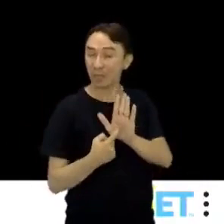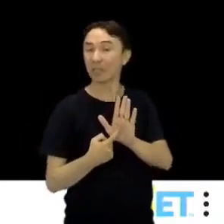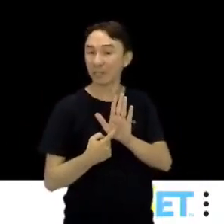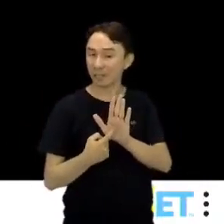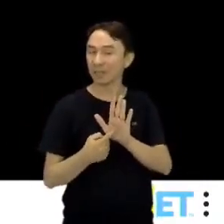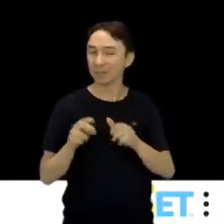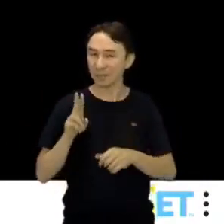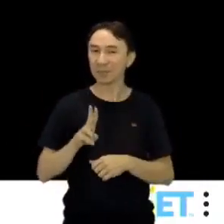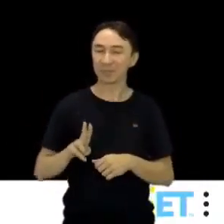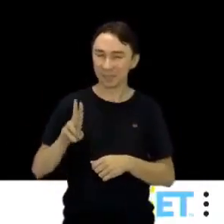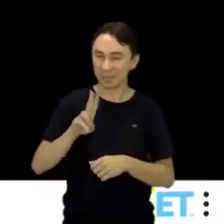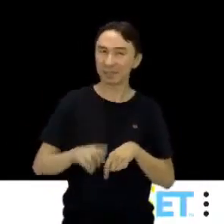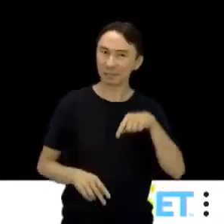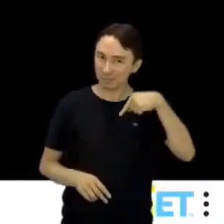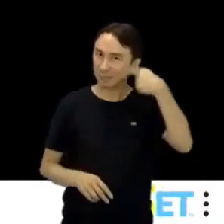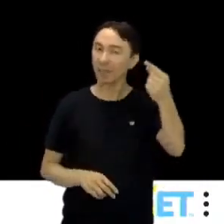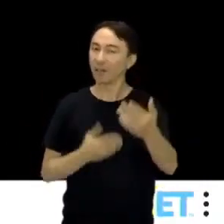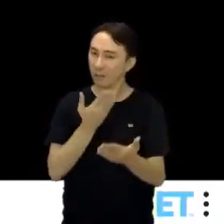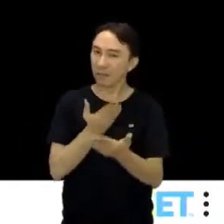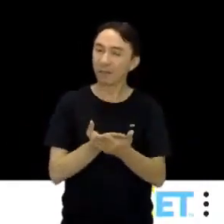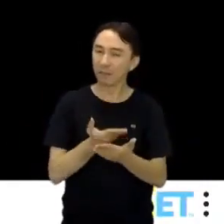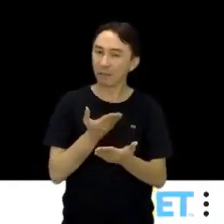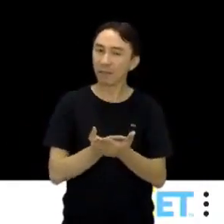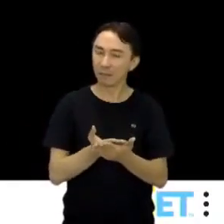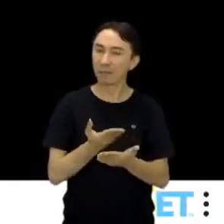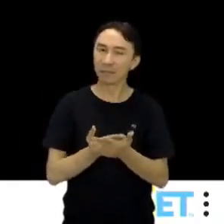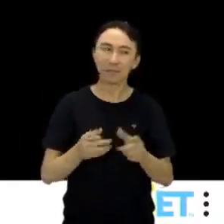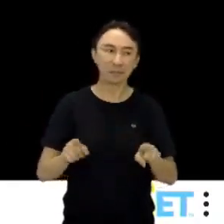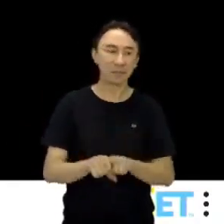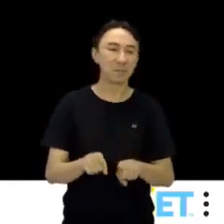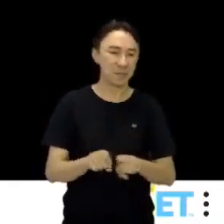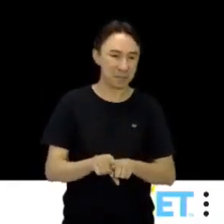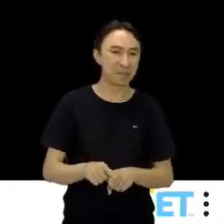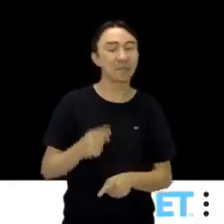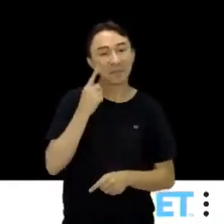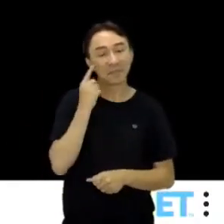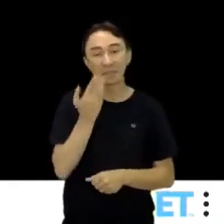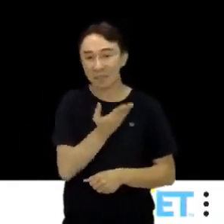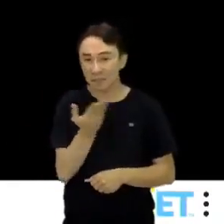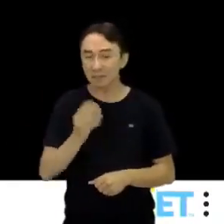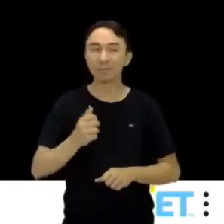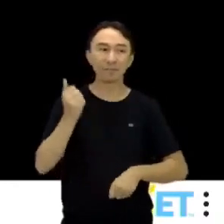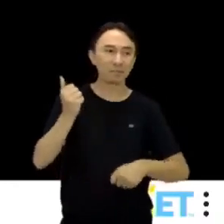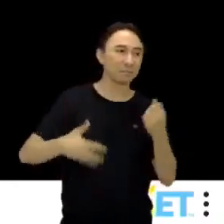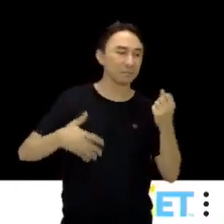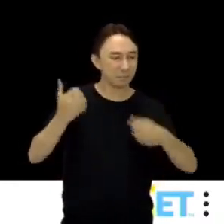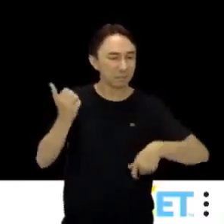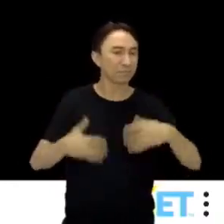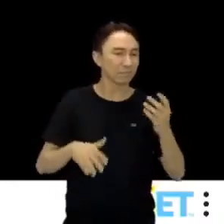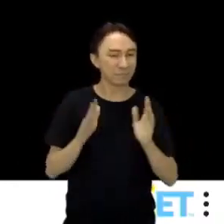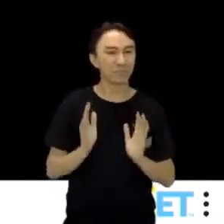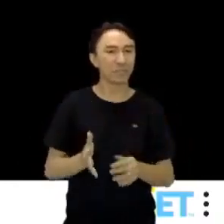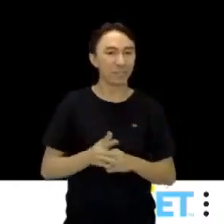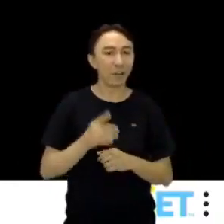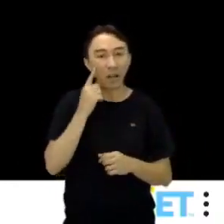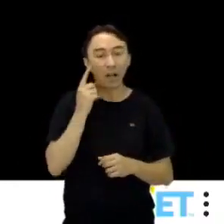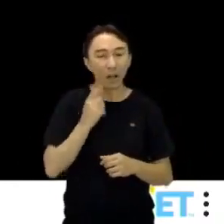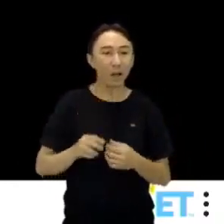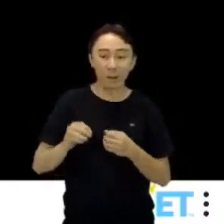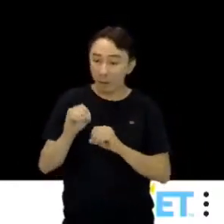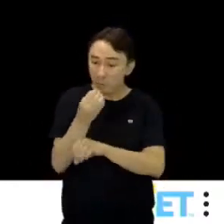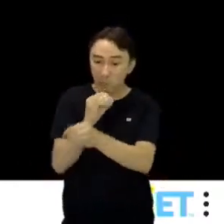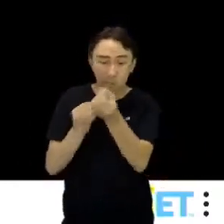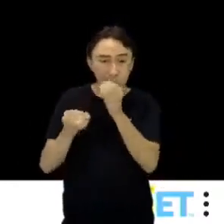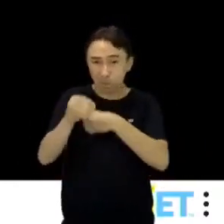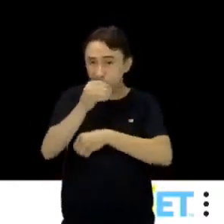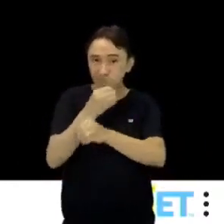uso dele em outras aulas também. Isso daqui é só para você ter uma ideia do que eu acabei de explicar aí para você, ó. As moléculas girando. Quanto maior